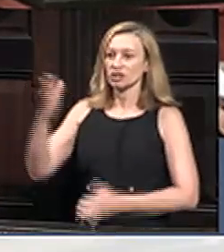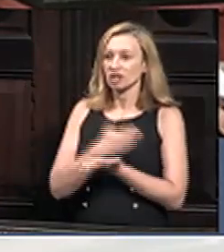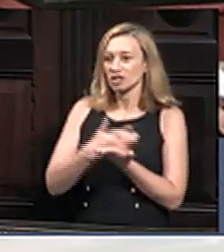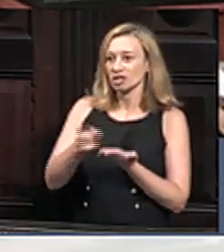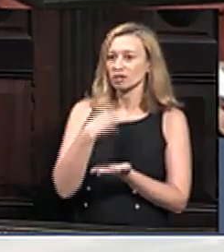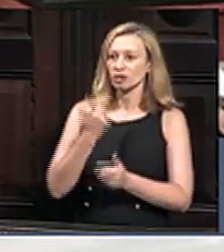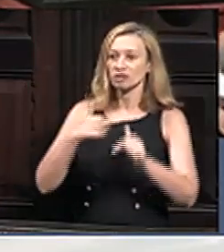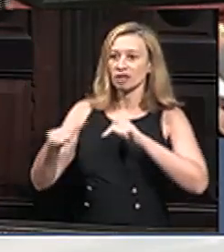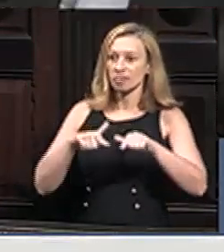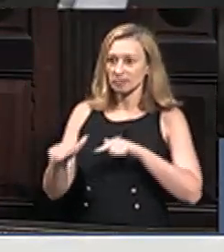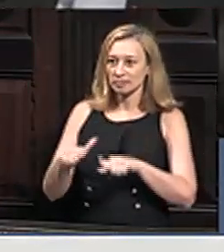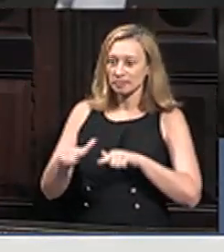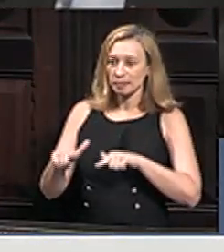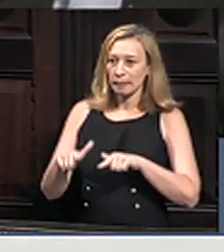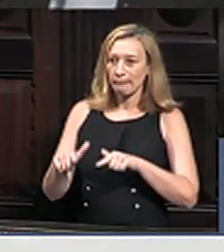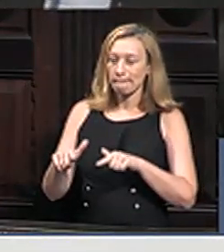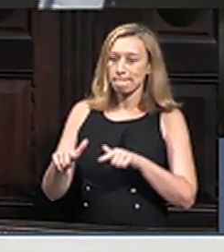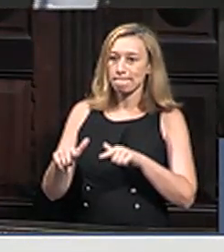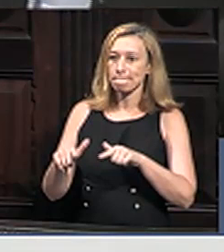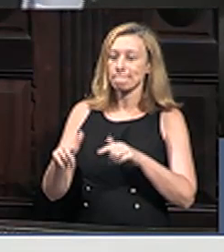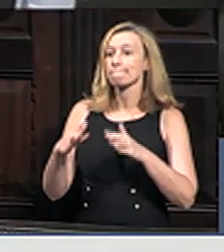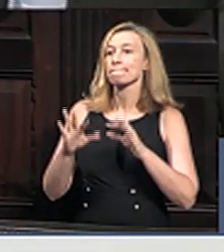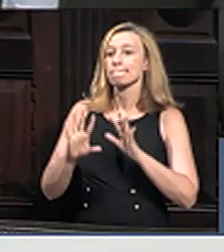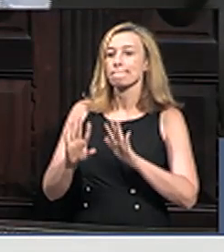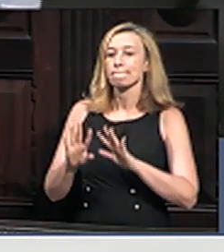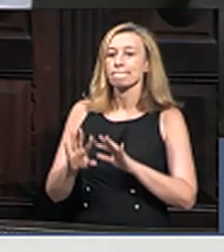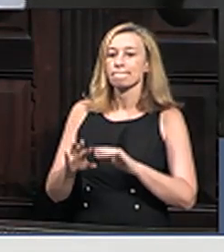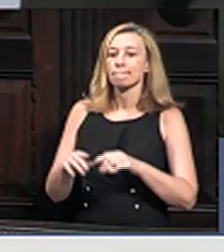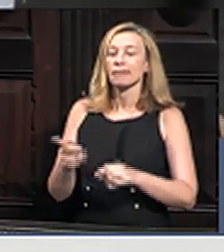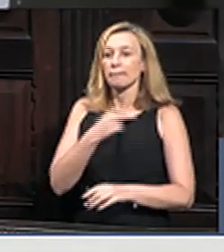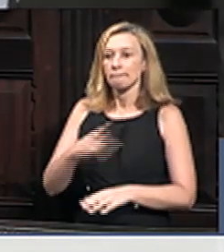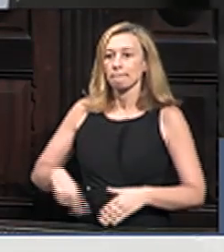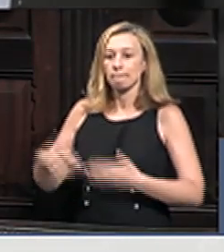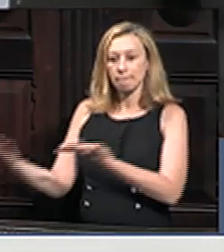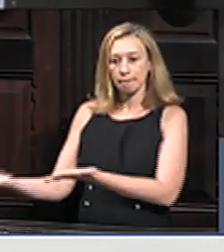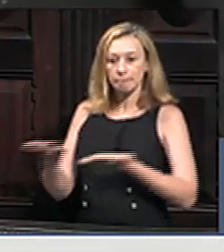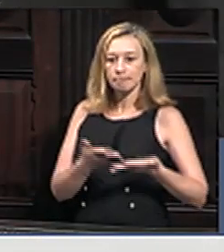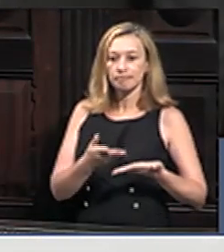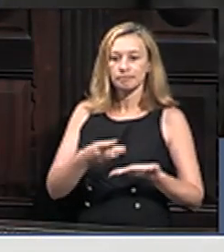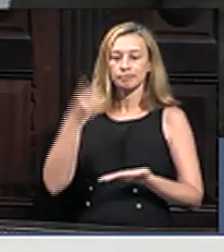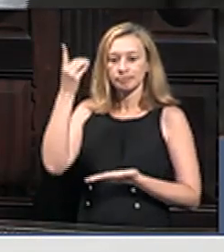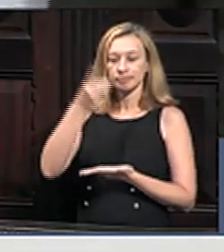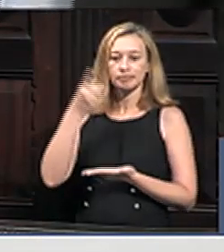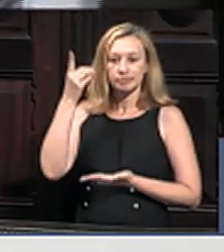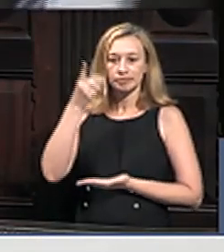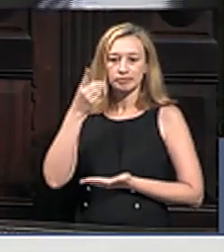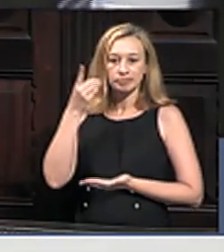Iniciamos os nossos trabalhos, está aberta a sessão. A presidência convida o senhor deputado